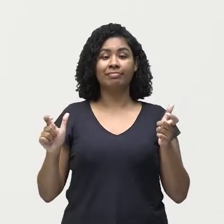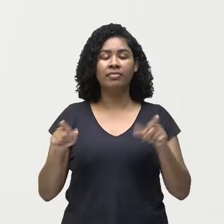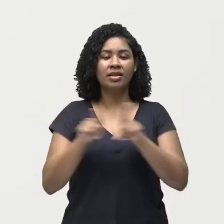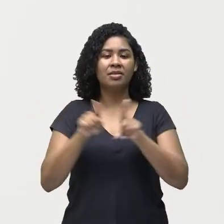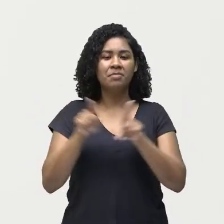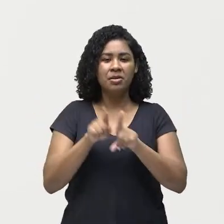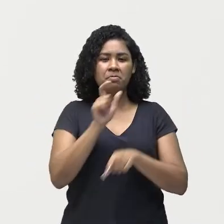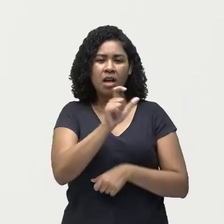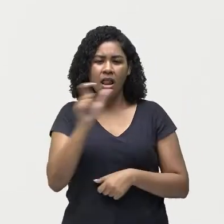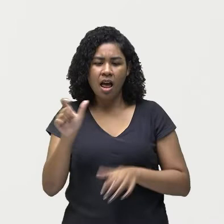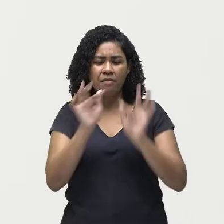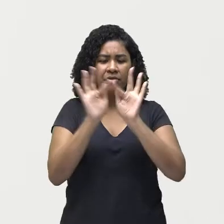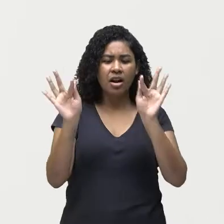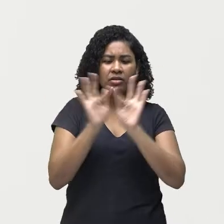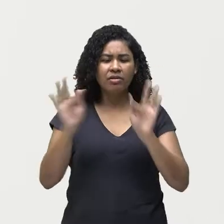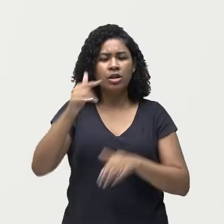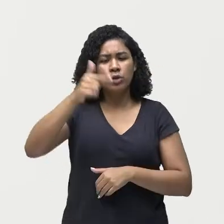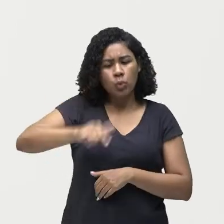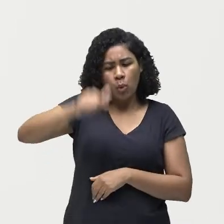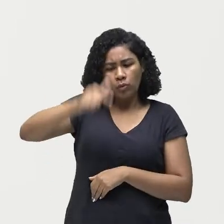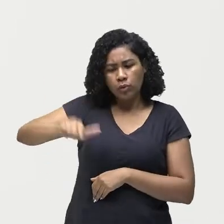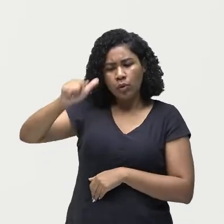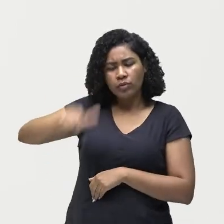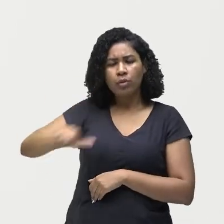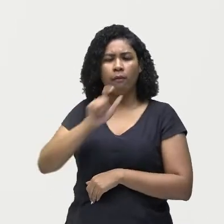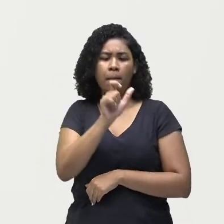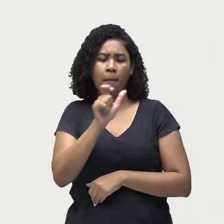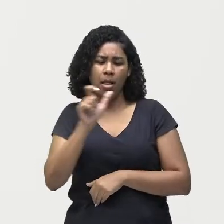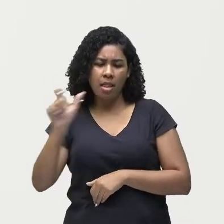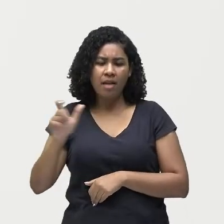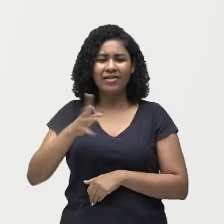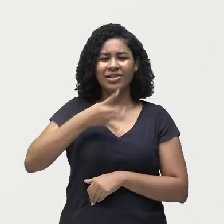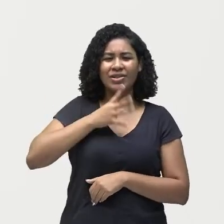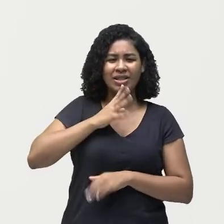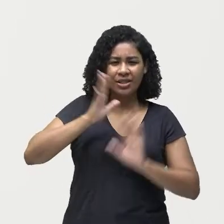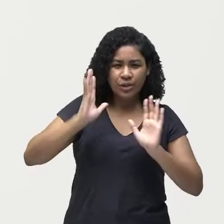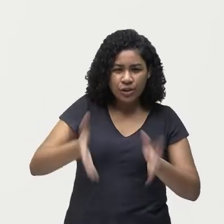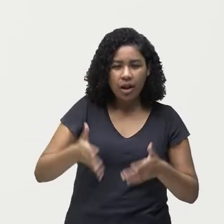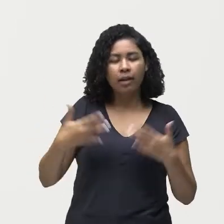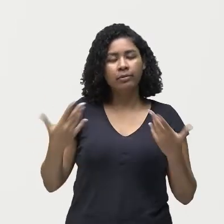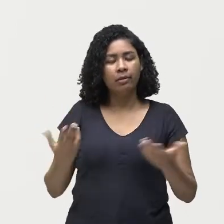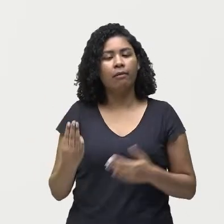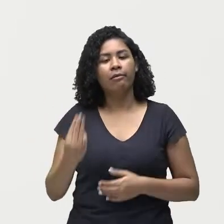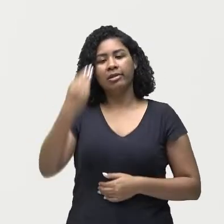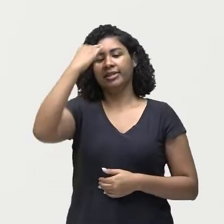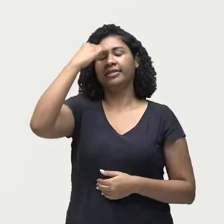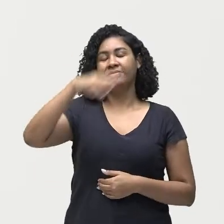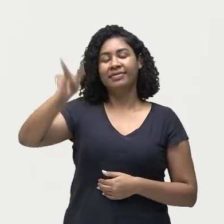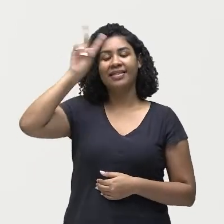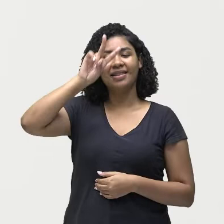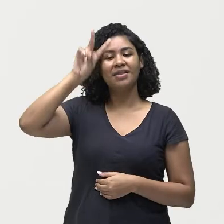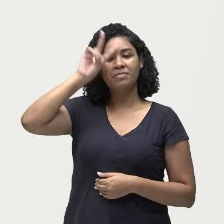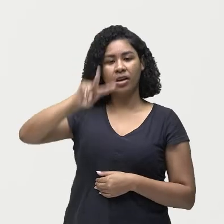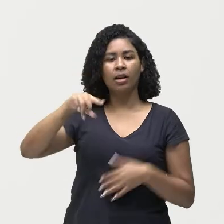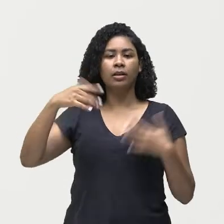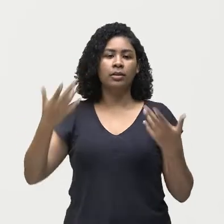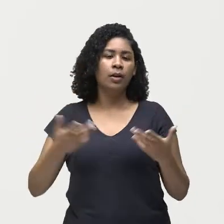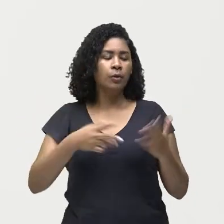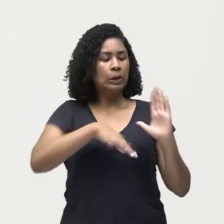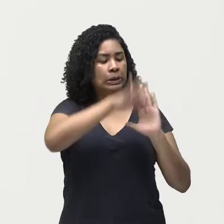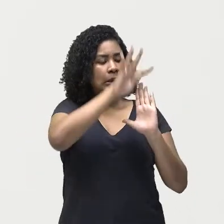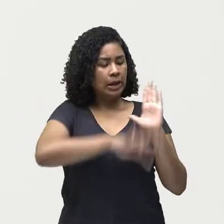você está vendo frases repetidas, palavras repetidas. Então, quando você pegar um texto, você vai juntar aquelas